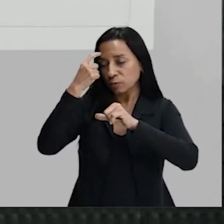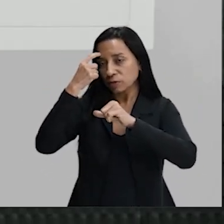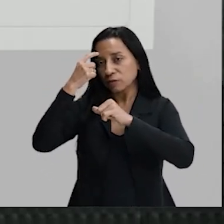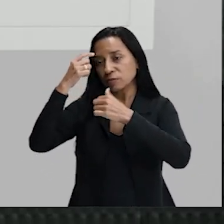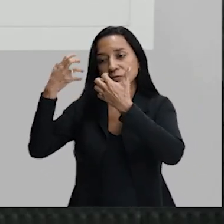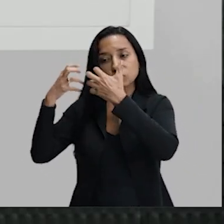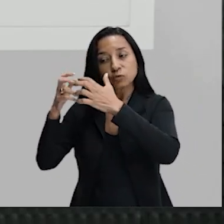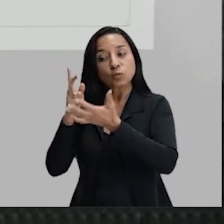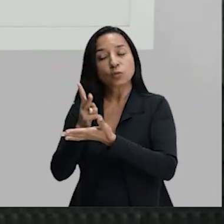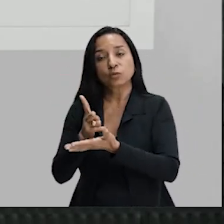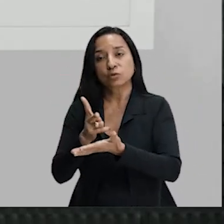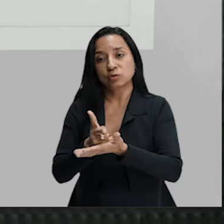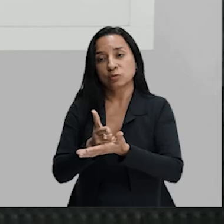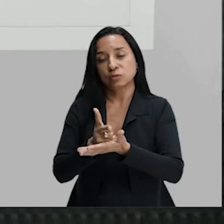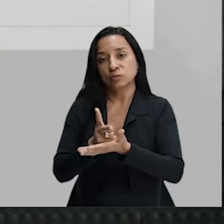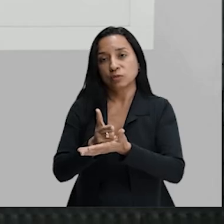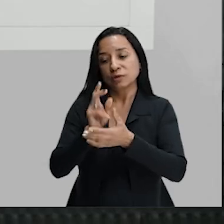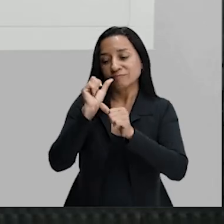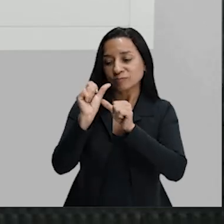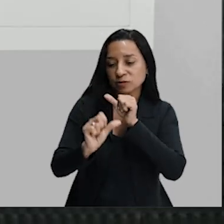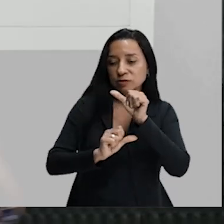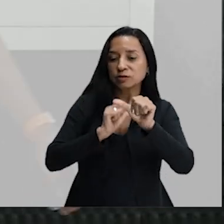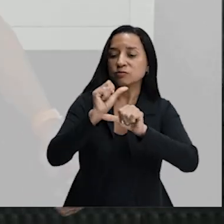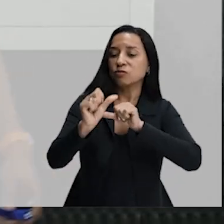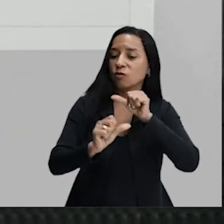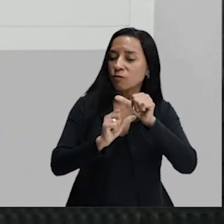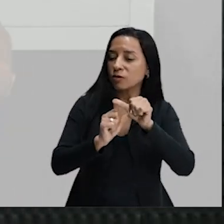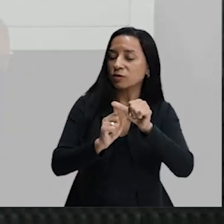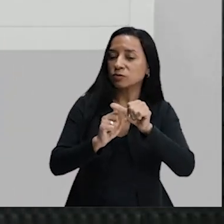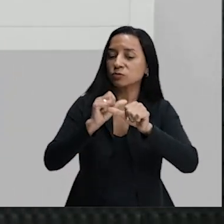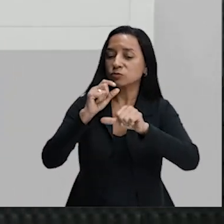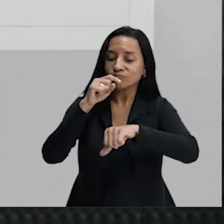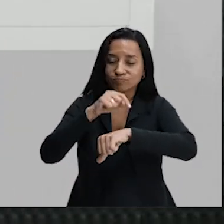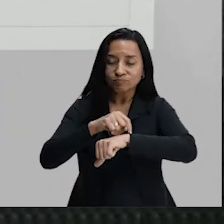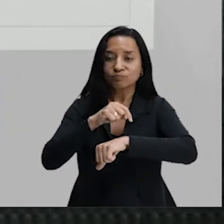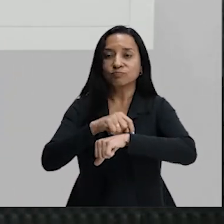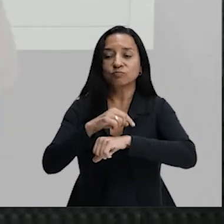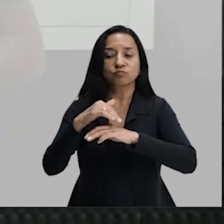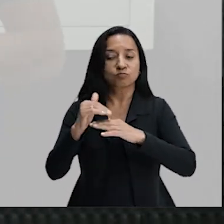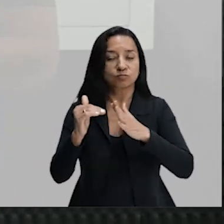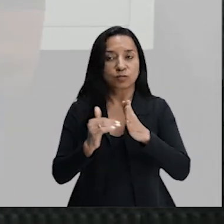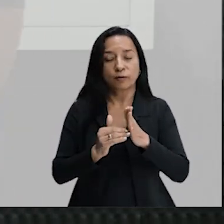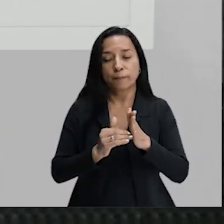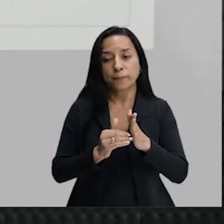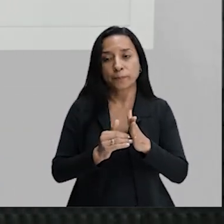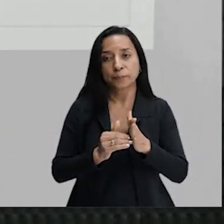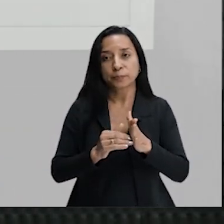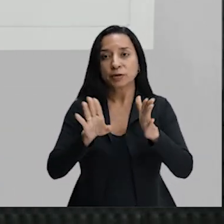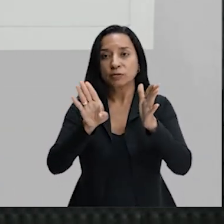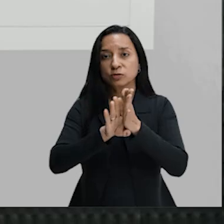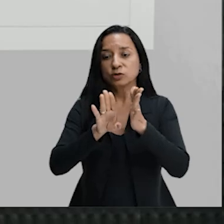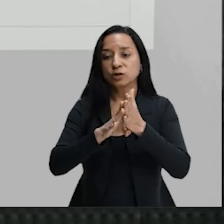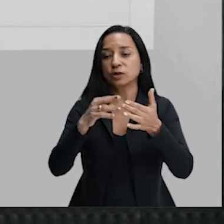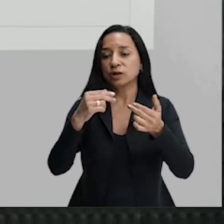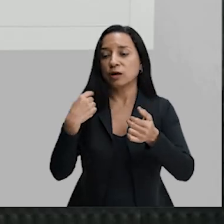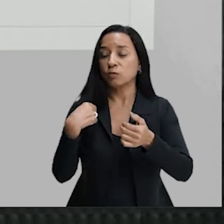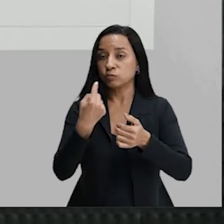construção e reconstrução dele o tempo inteiro, ok? E aí é que nós vamos chegar aos nossos elementos. Bom,